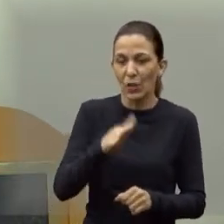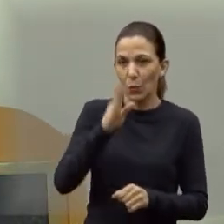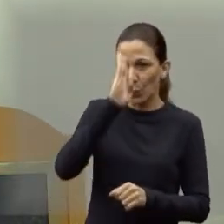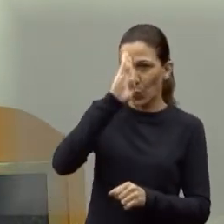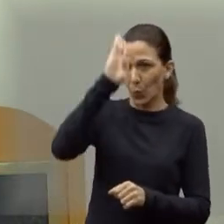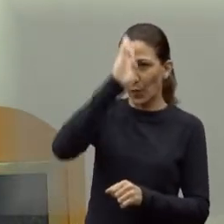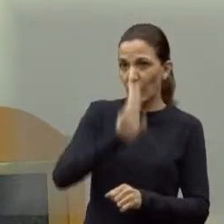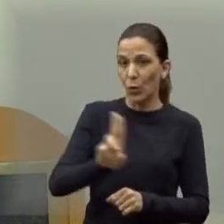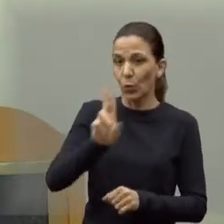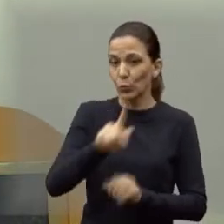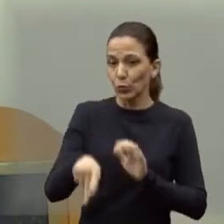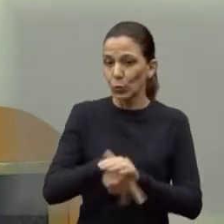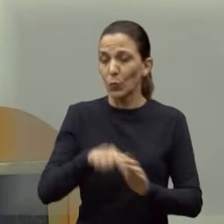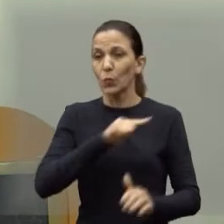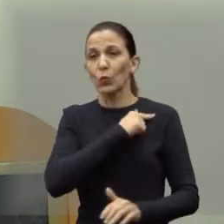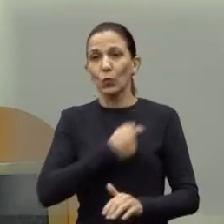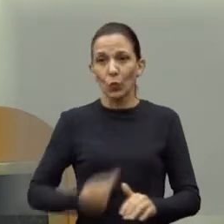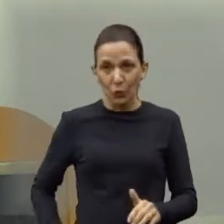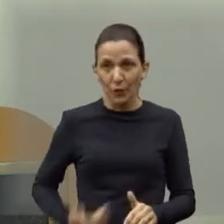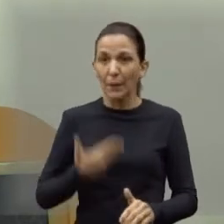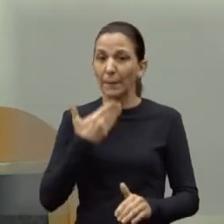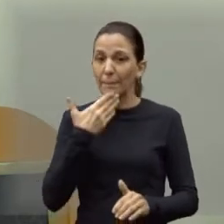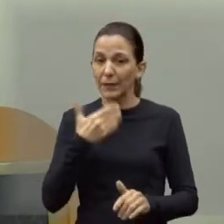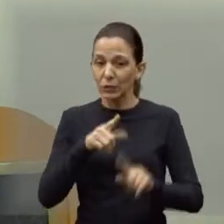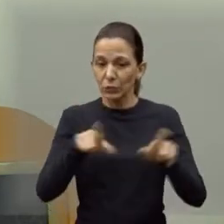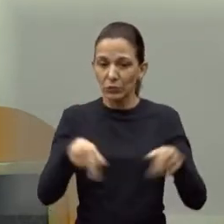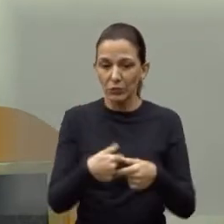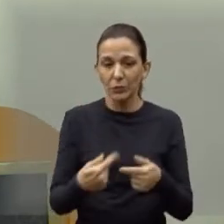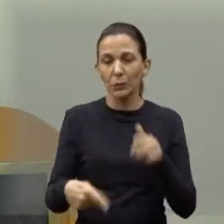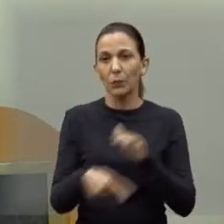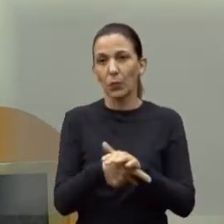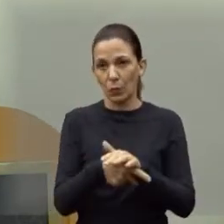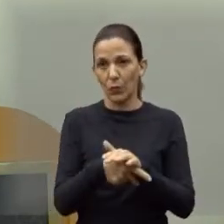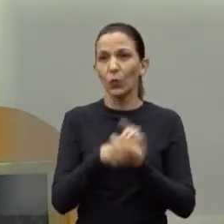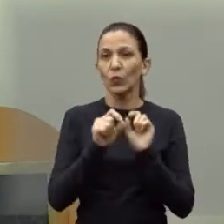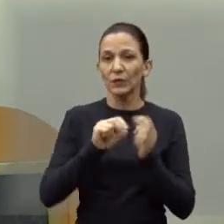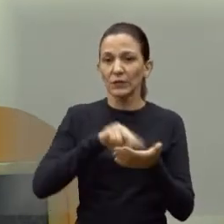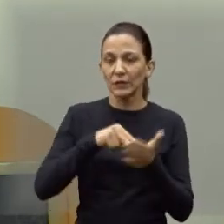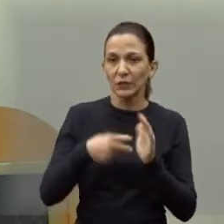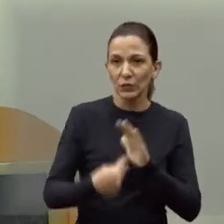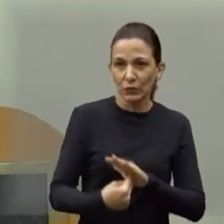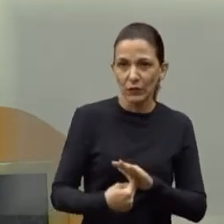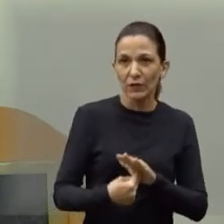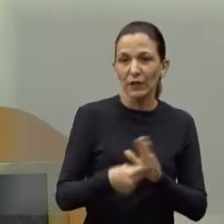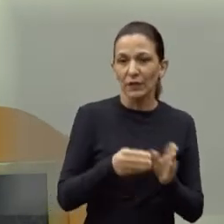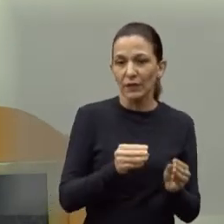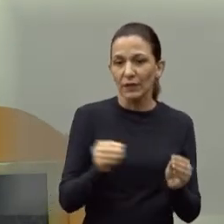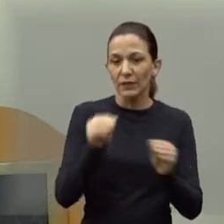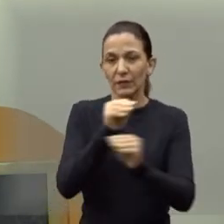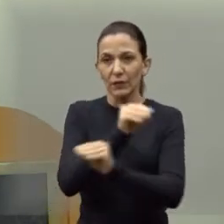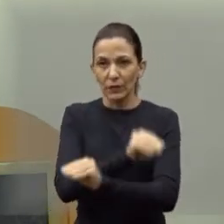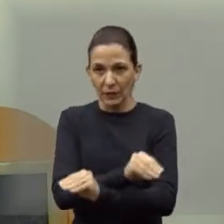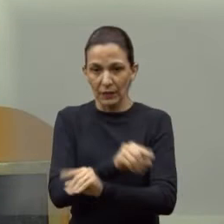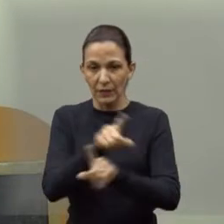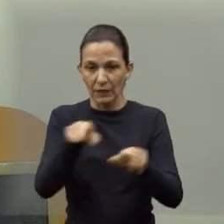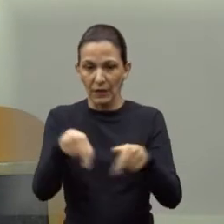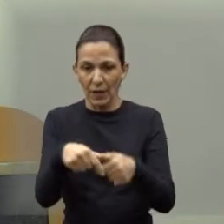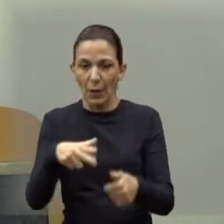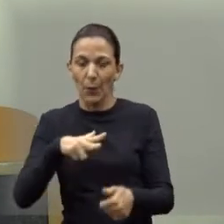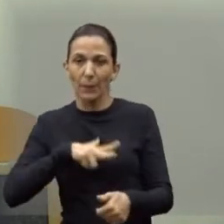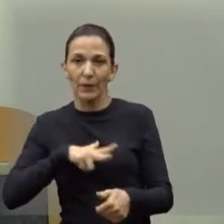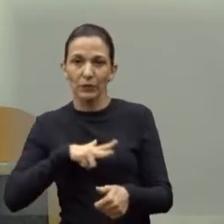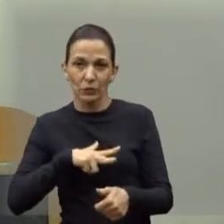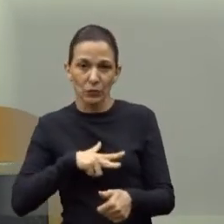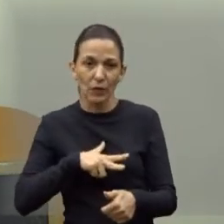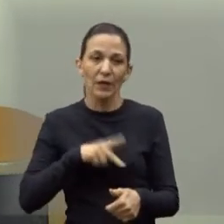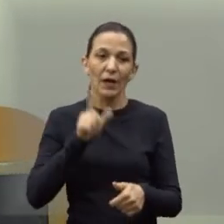Bombeiros como de utilidade pública e pediu desapropriação, que é a transferência compulsória da propriedade do particular